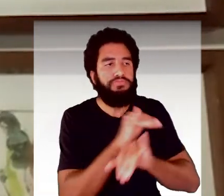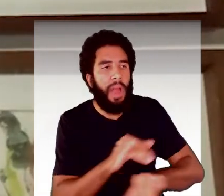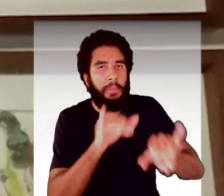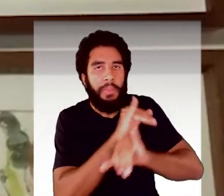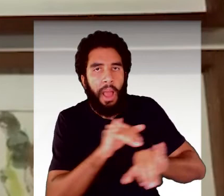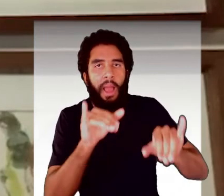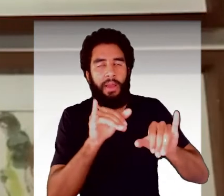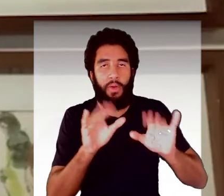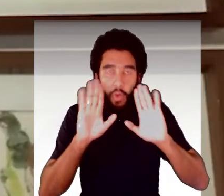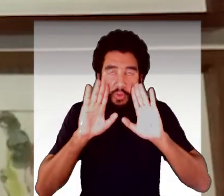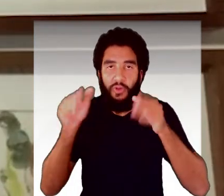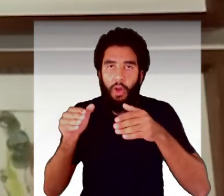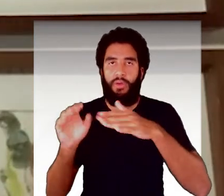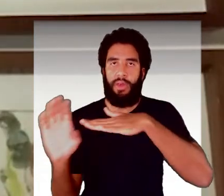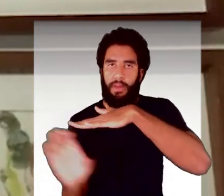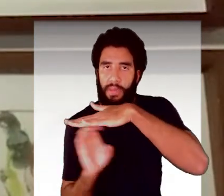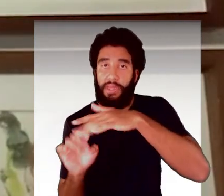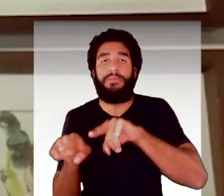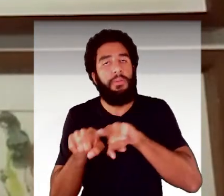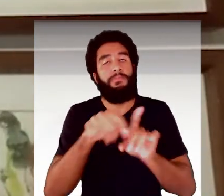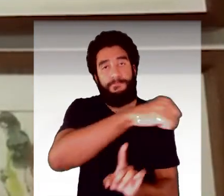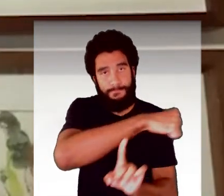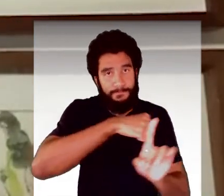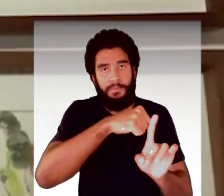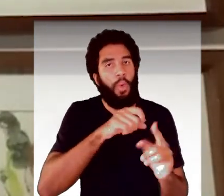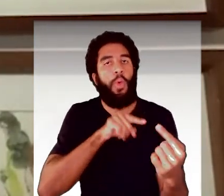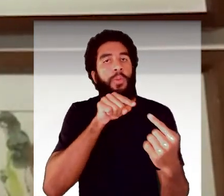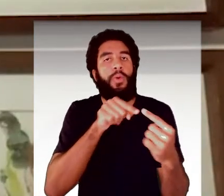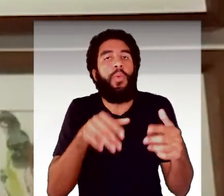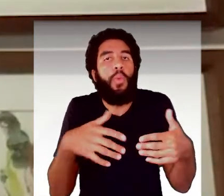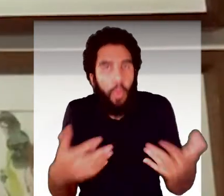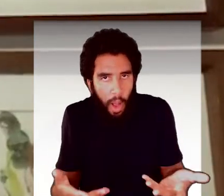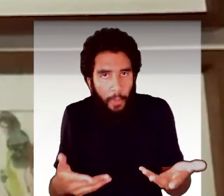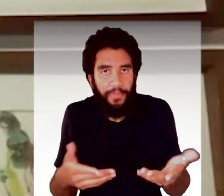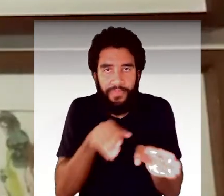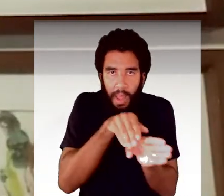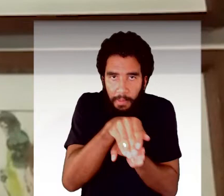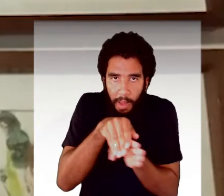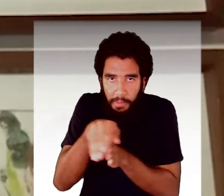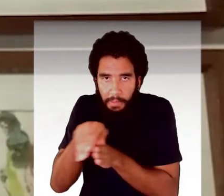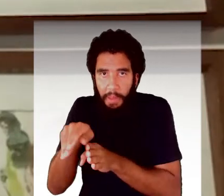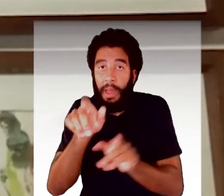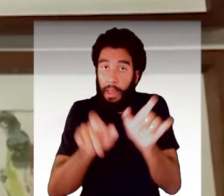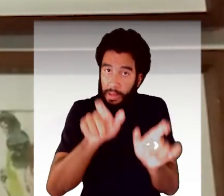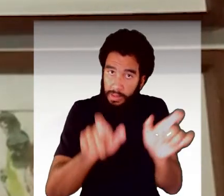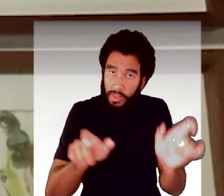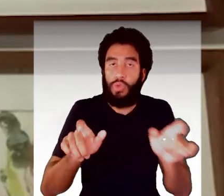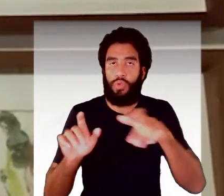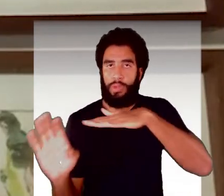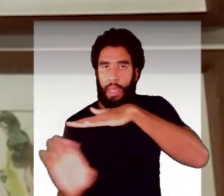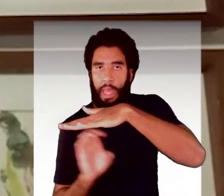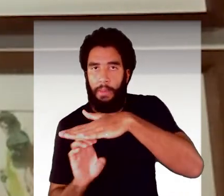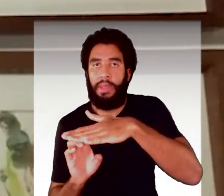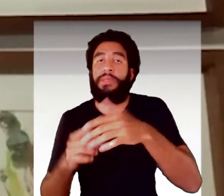as empresas e para a sociedade em geral, que tem como objetivo conscientizar sobre a